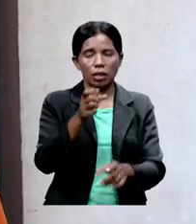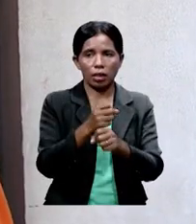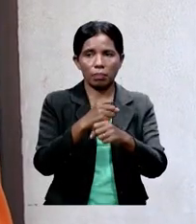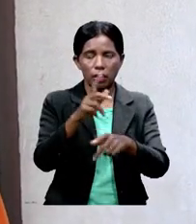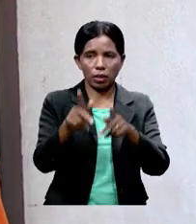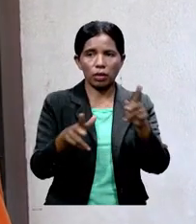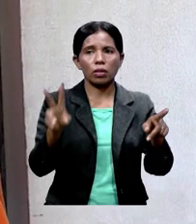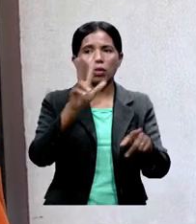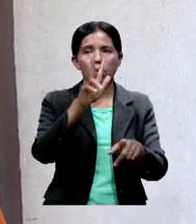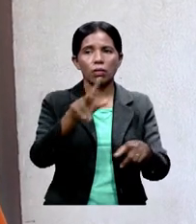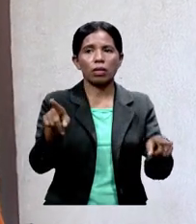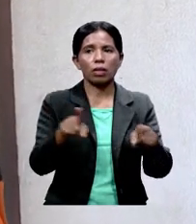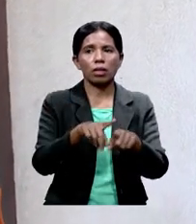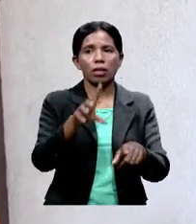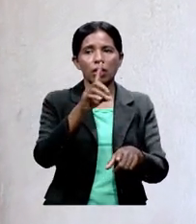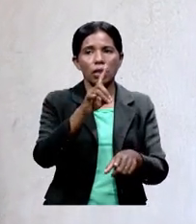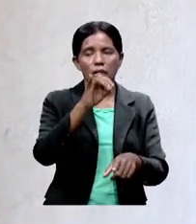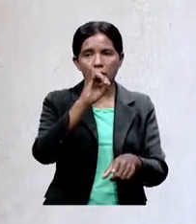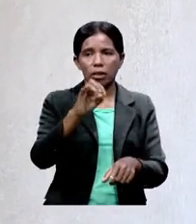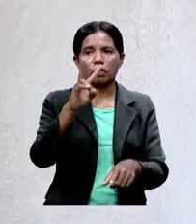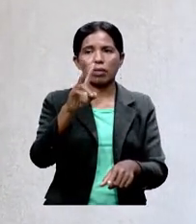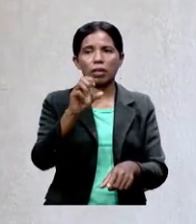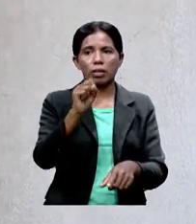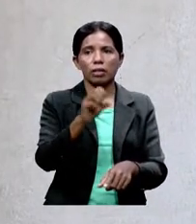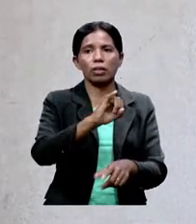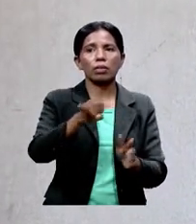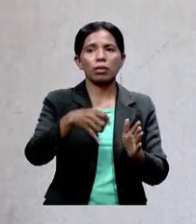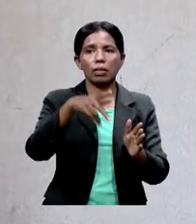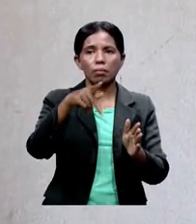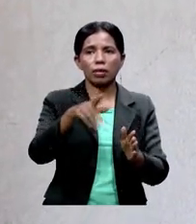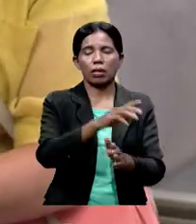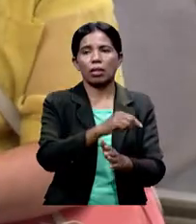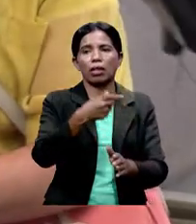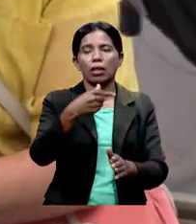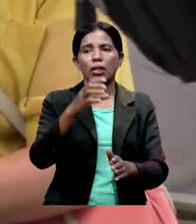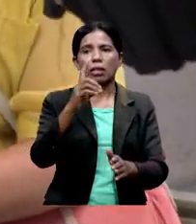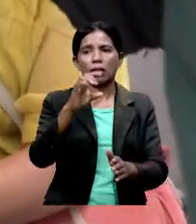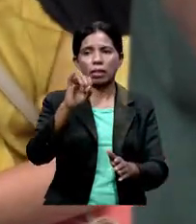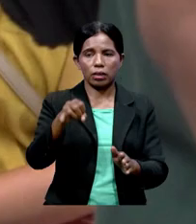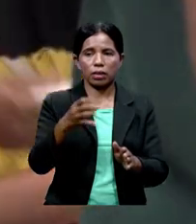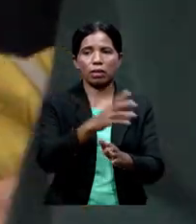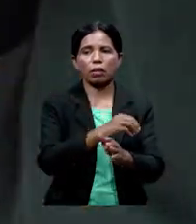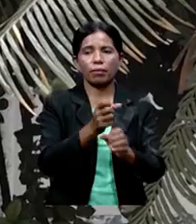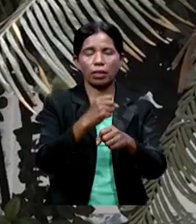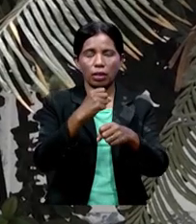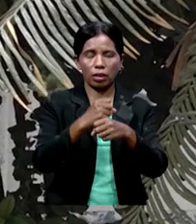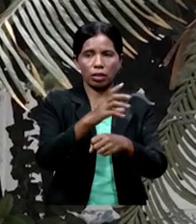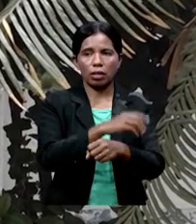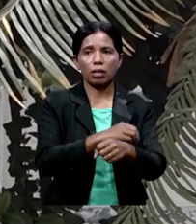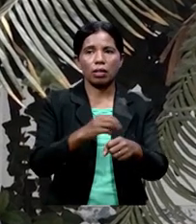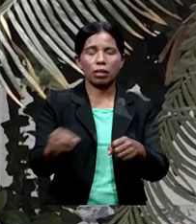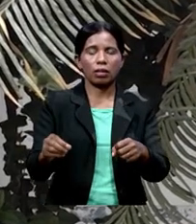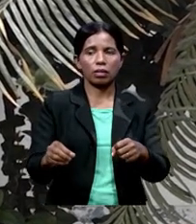hanesan DIVS, JP no HDC, ho crime falsificação agravada